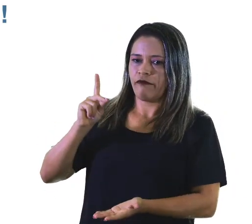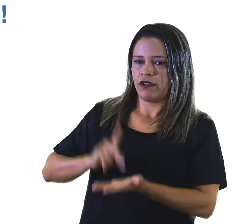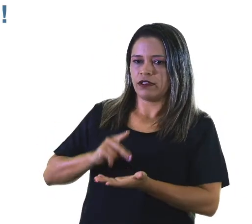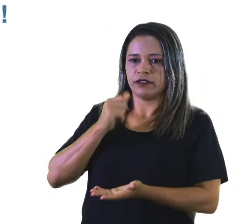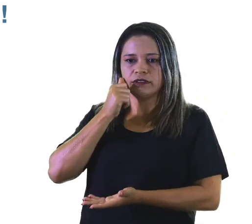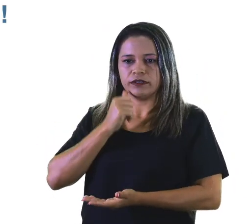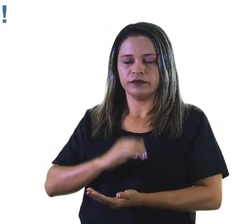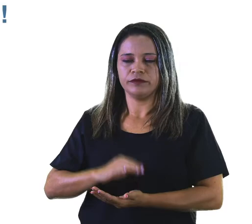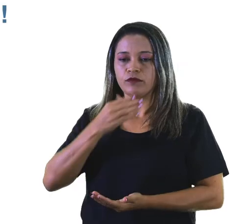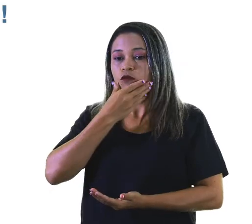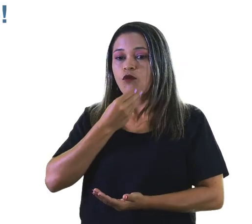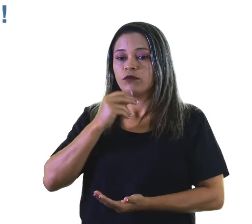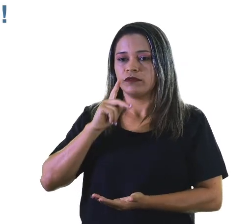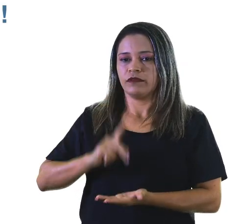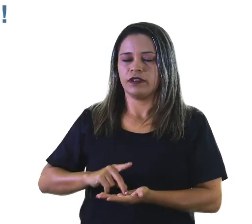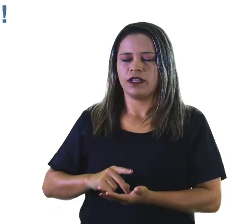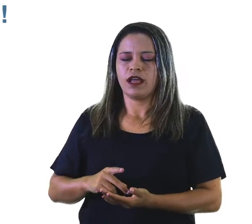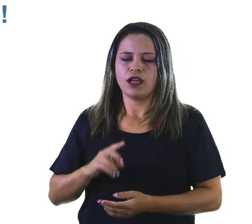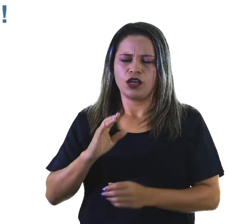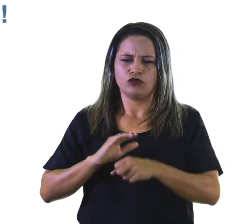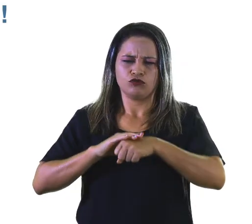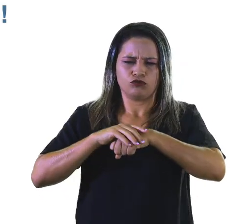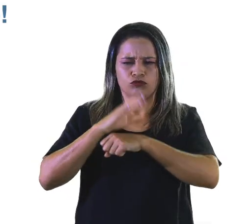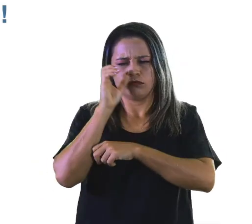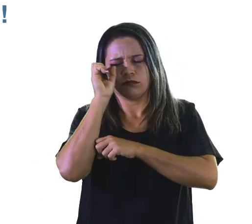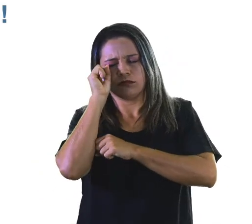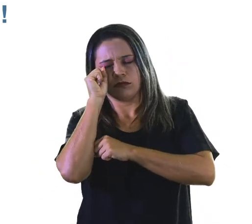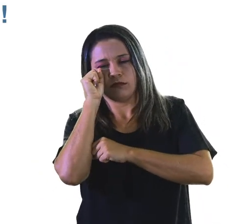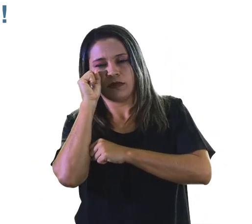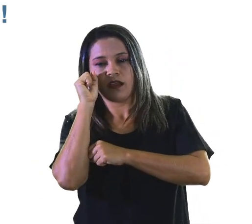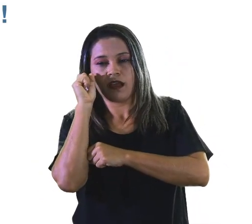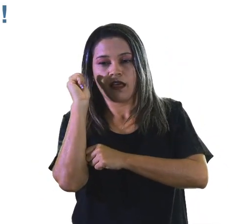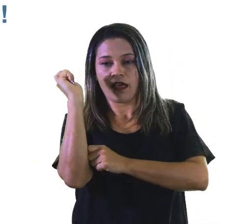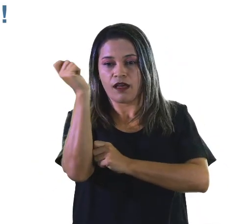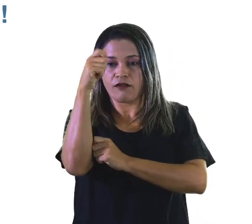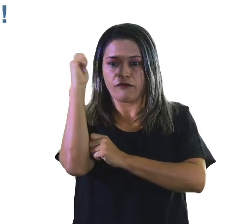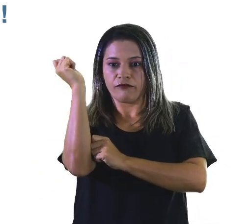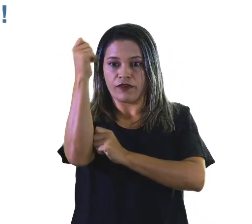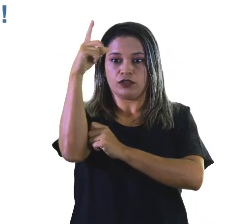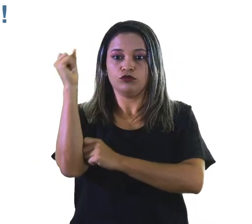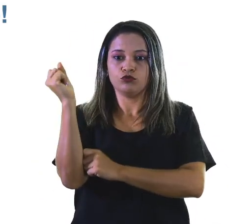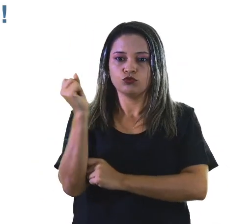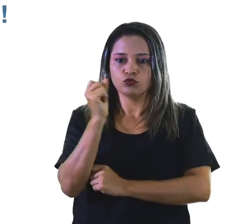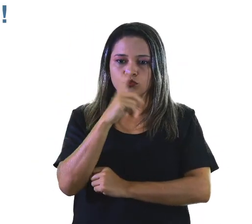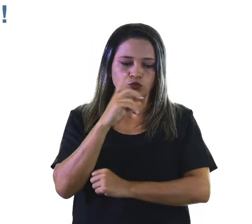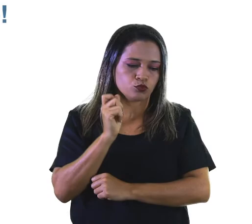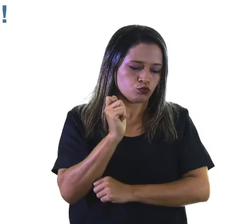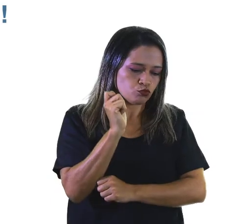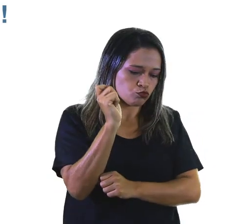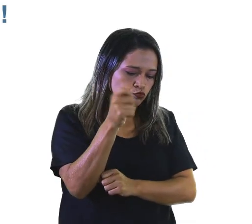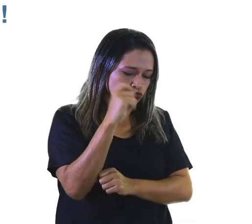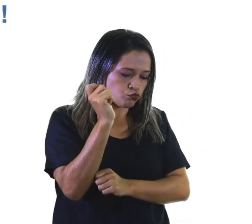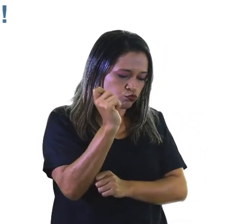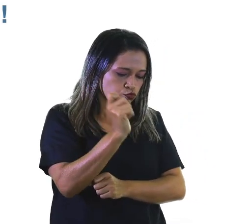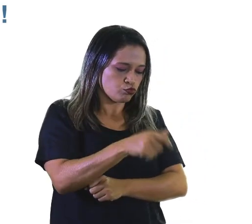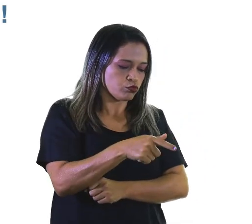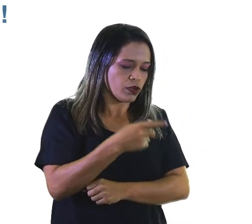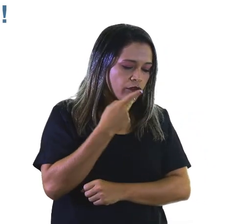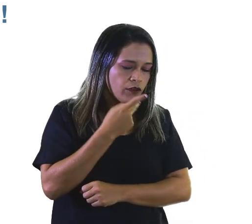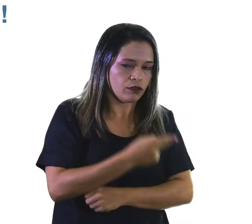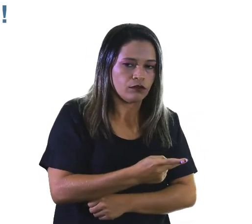Pinóquio recebeu a visita da fada azul, que, tocando Pinóquio com a varinha mágica,